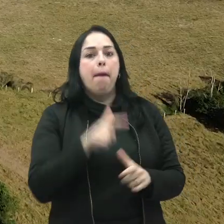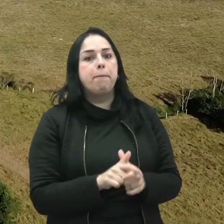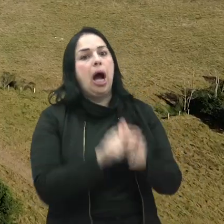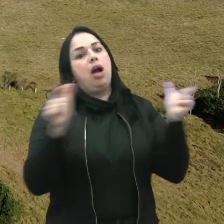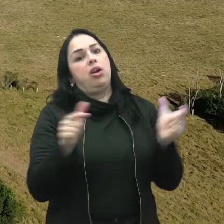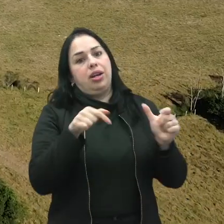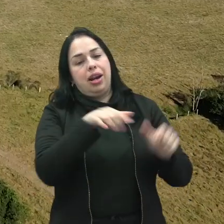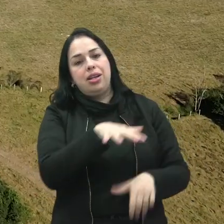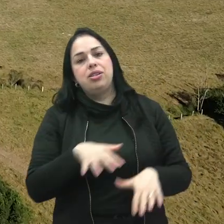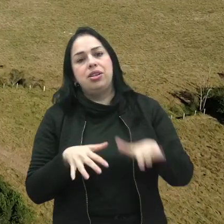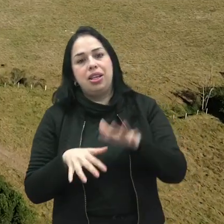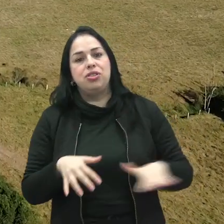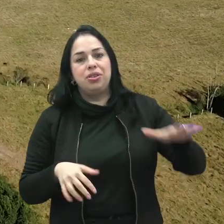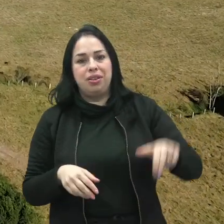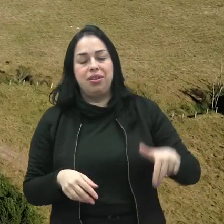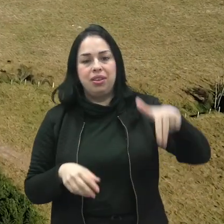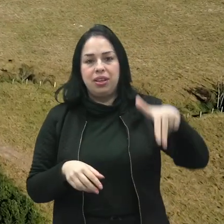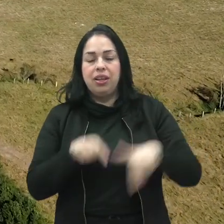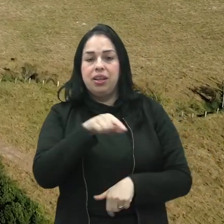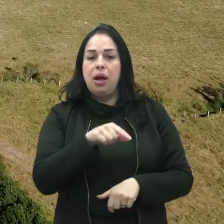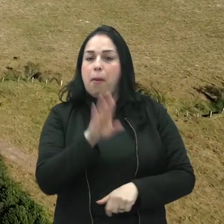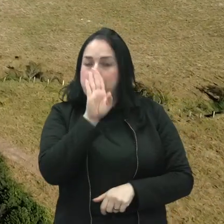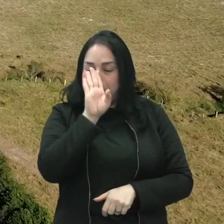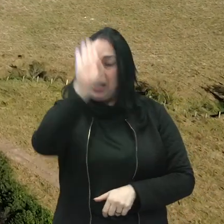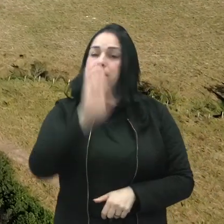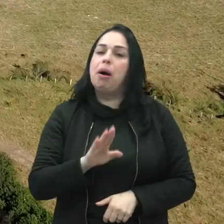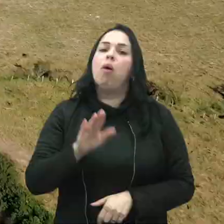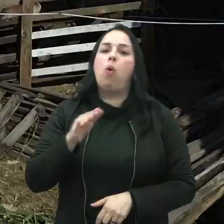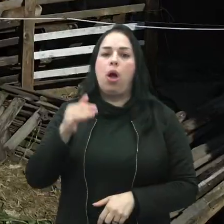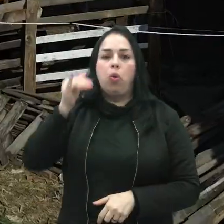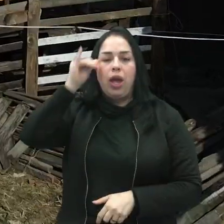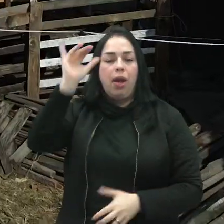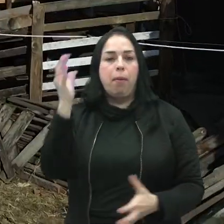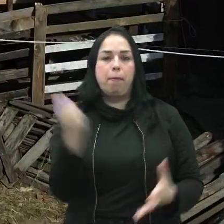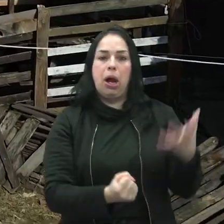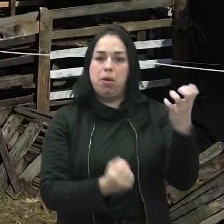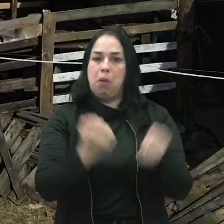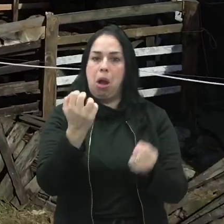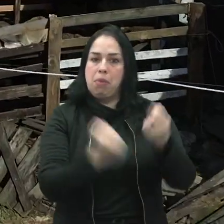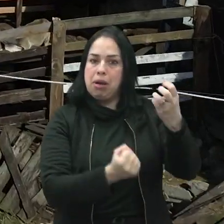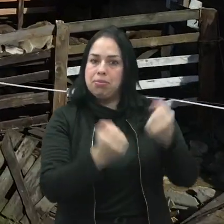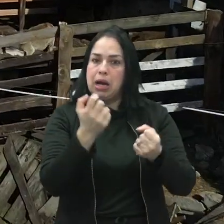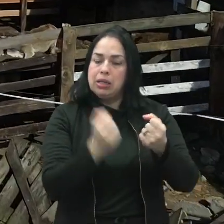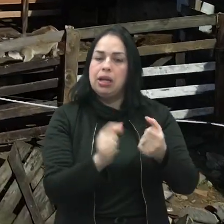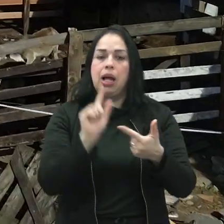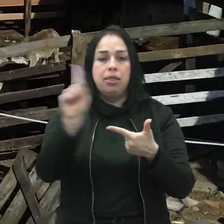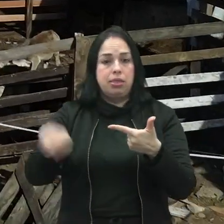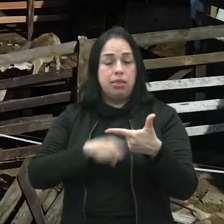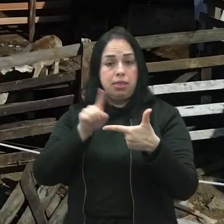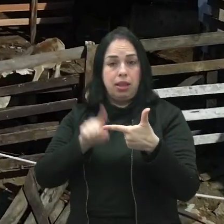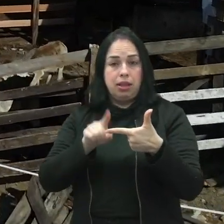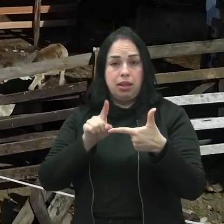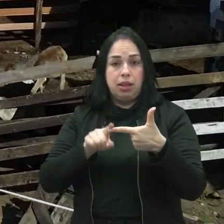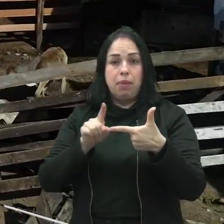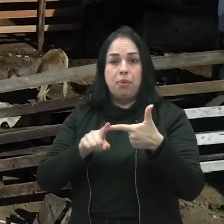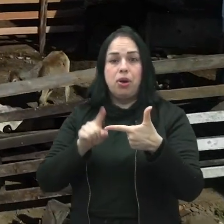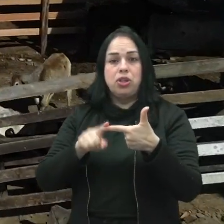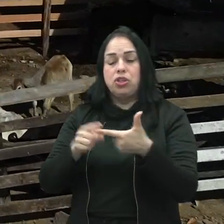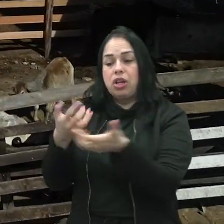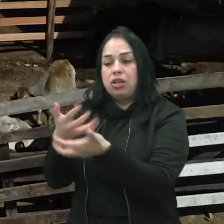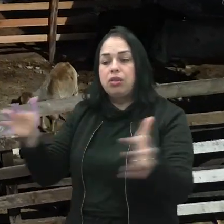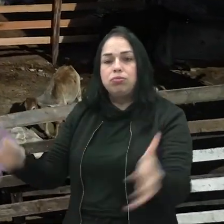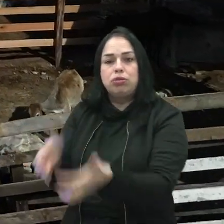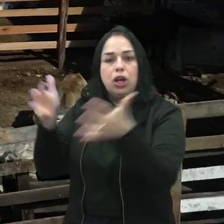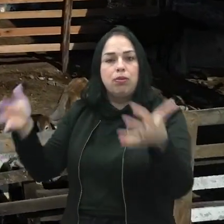com predominância na Zona Norte. A principal atividade é a pecuária leiteira extensiva, seguida pela